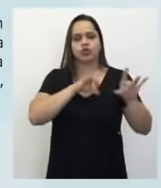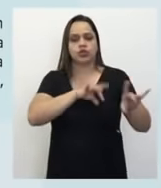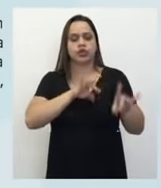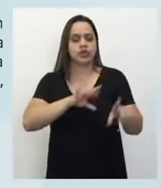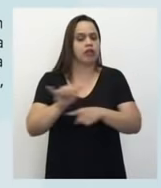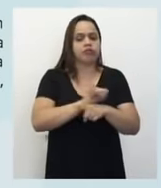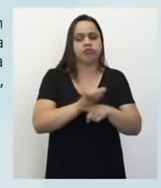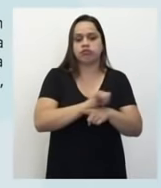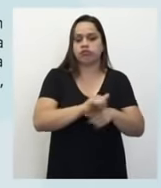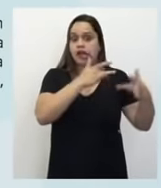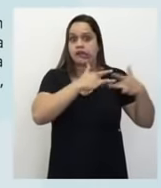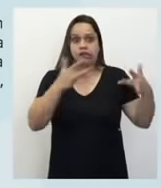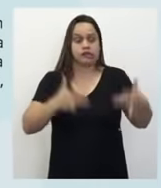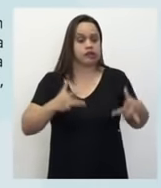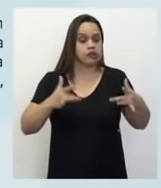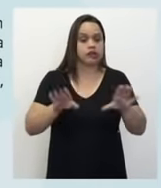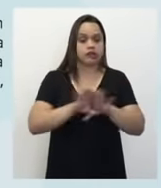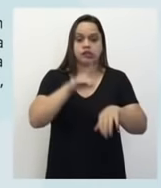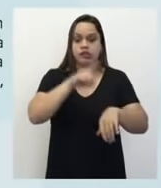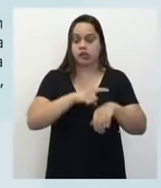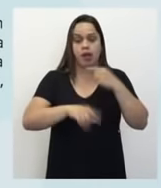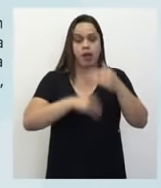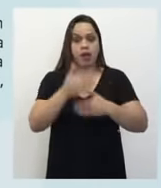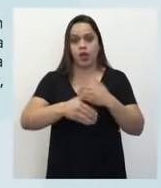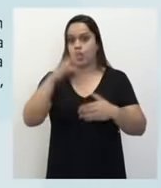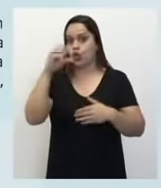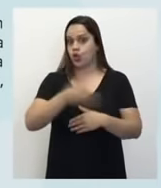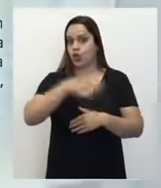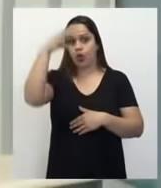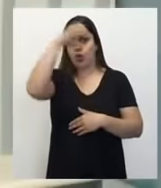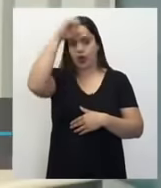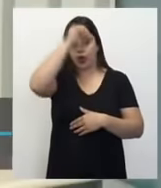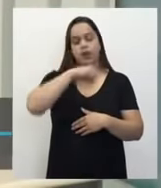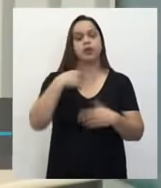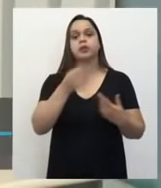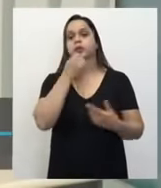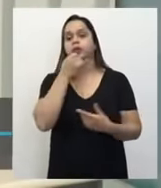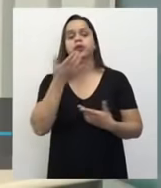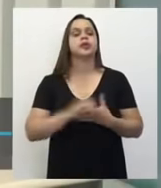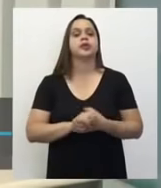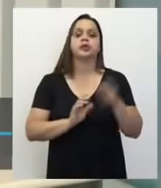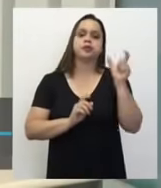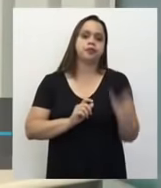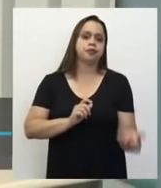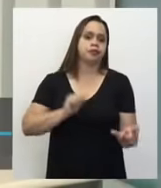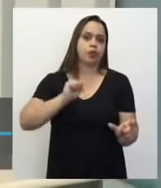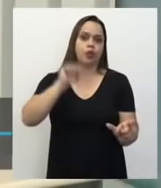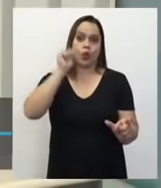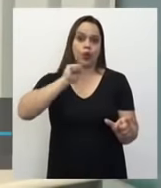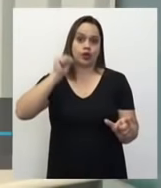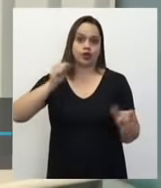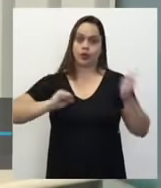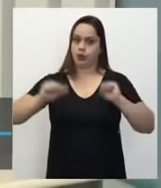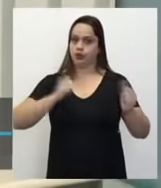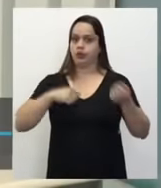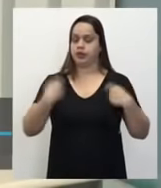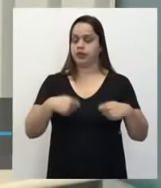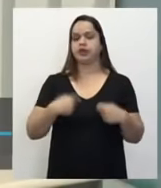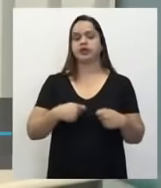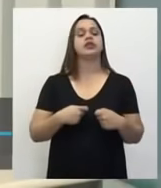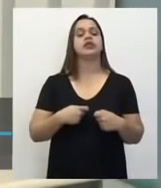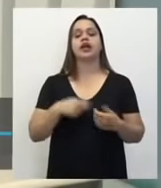Ou seja, vamos pensar, o ator vai ter que interpretar um salva-vidas. Eu vou até falar do meu